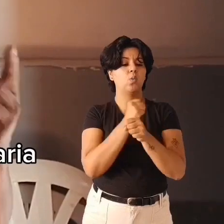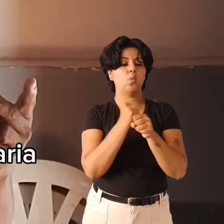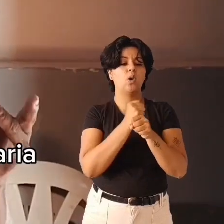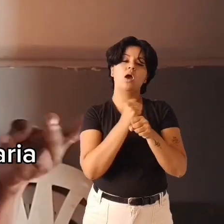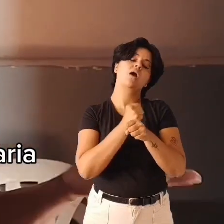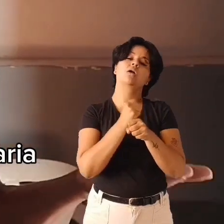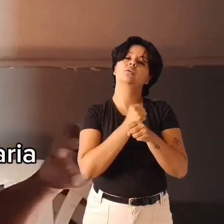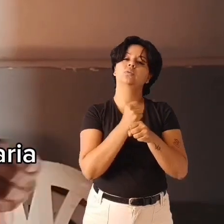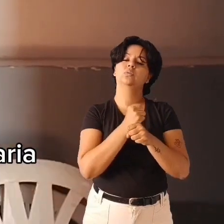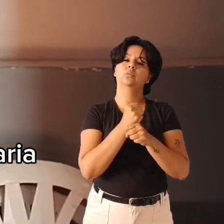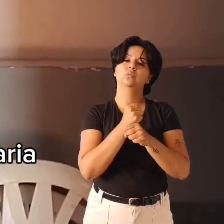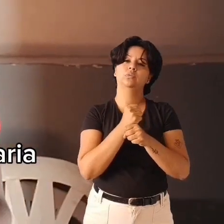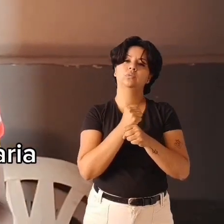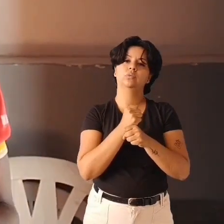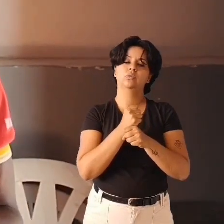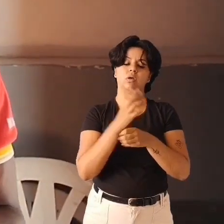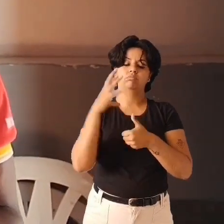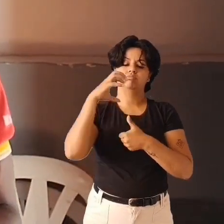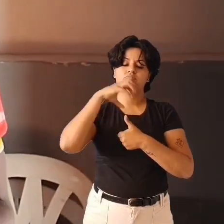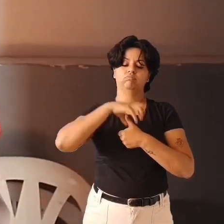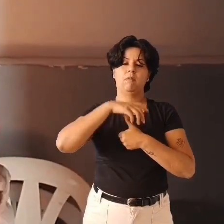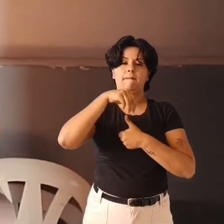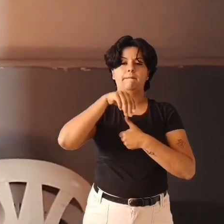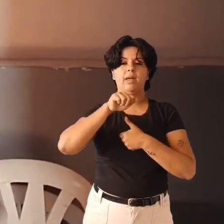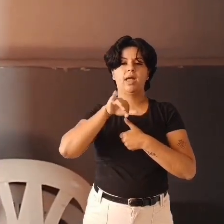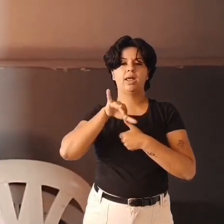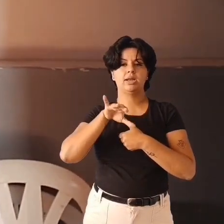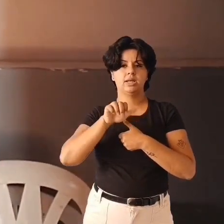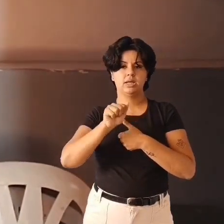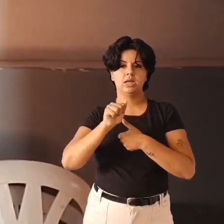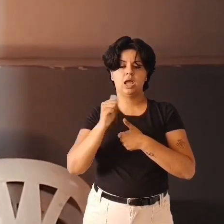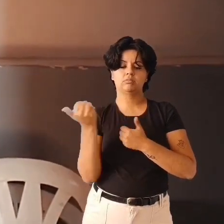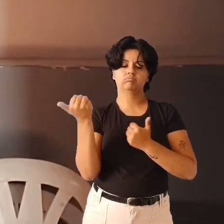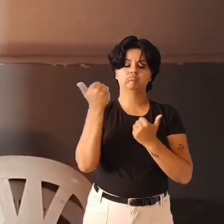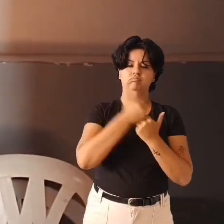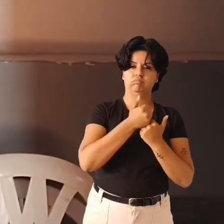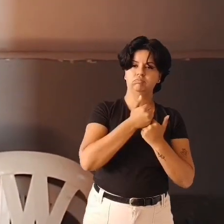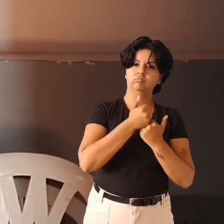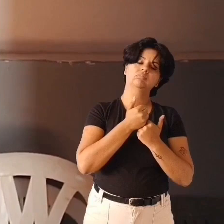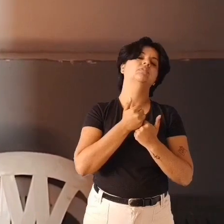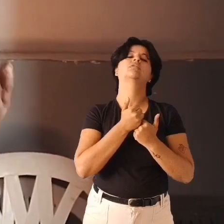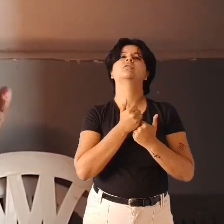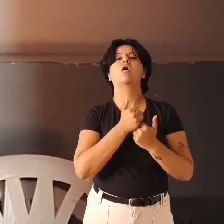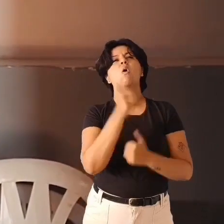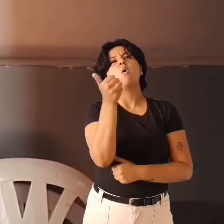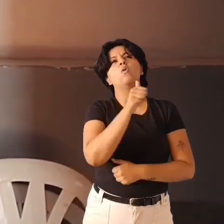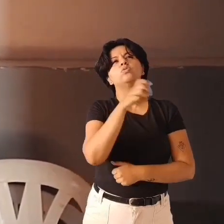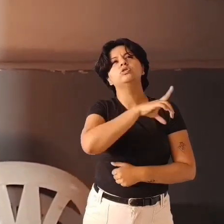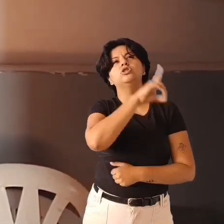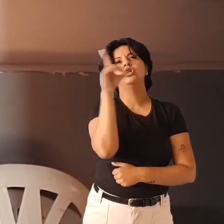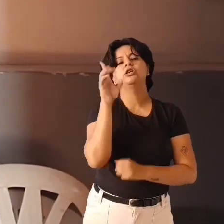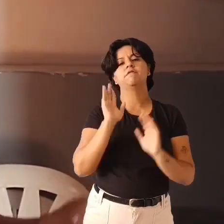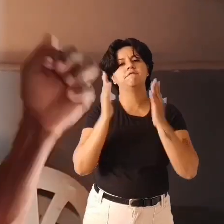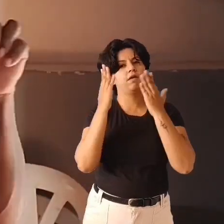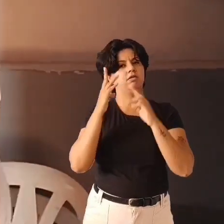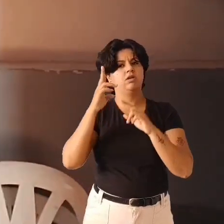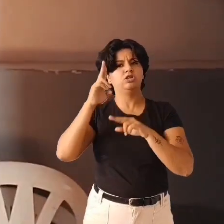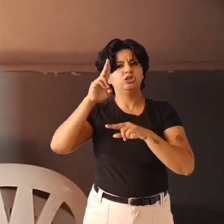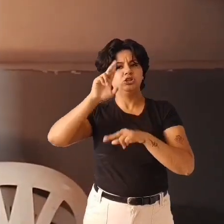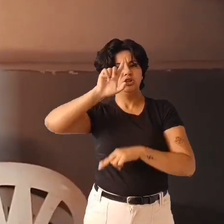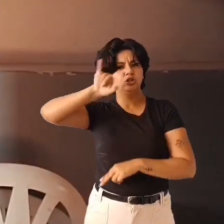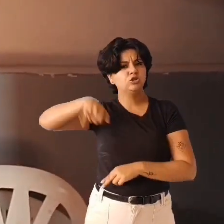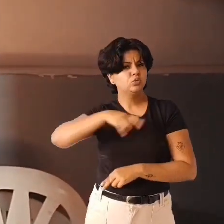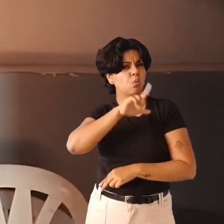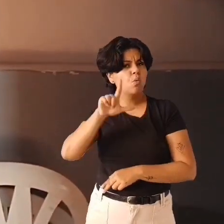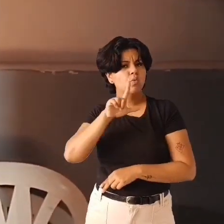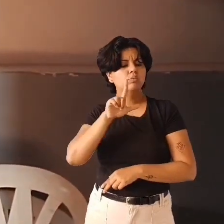é justamente o ano que a Dona Maria assumiu o trono de Portugal. Então, eles fizeram 11 dias de festa e não foi no